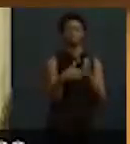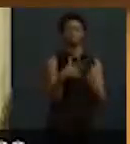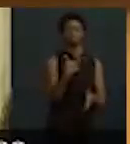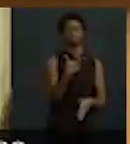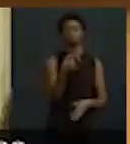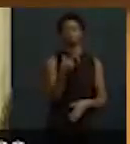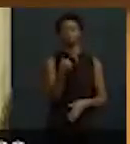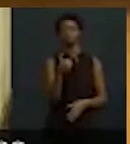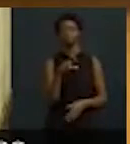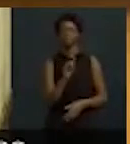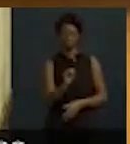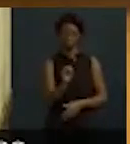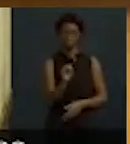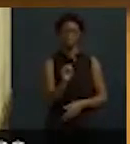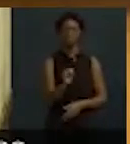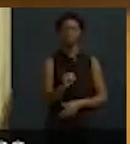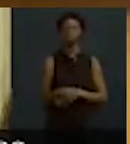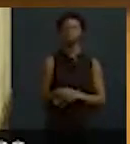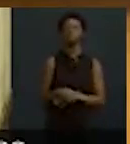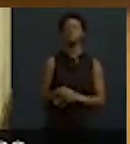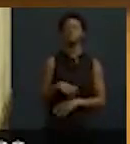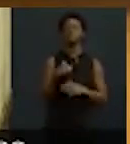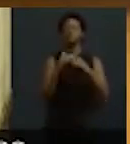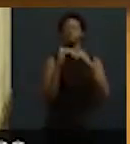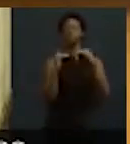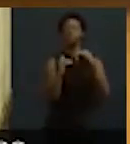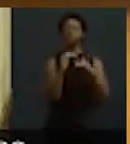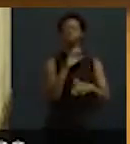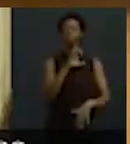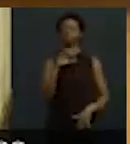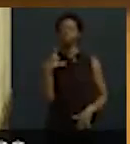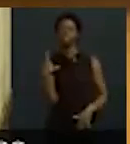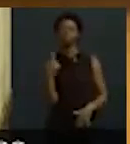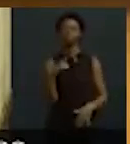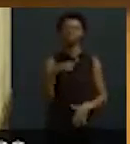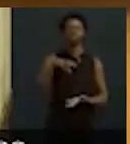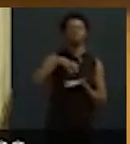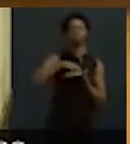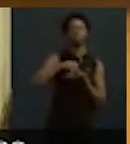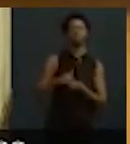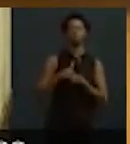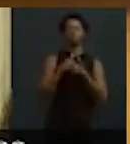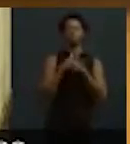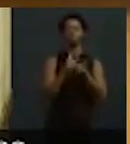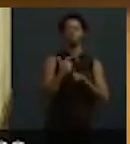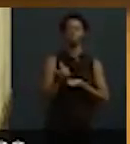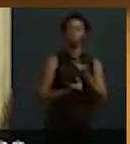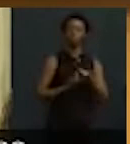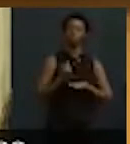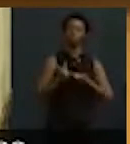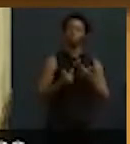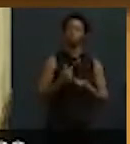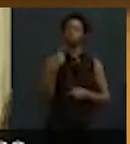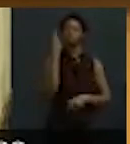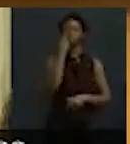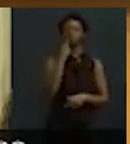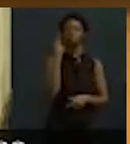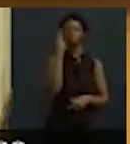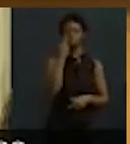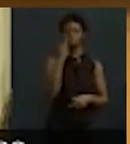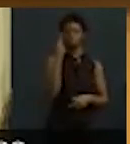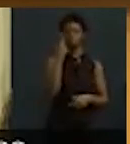2018, foi subcoordenadora no Centro de Apoio Operacional das Promotorias Eleitorais